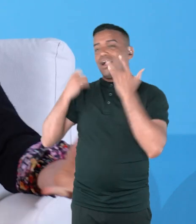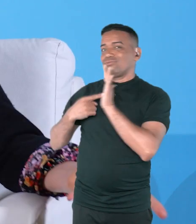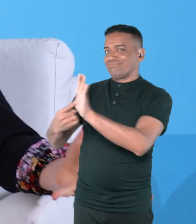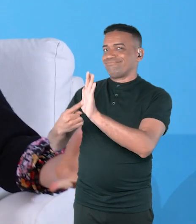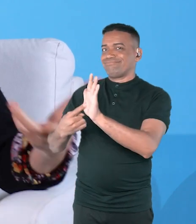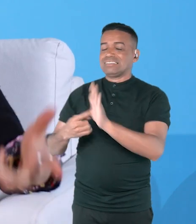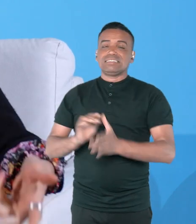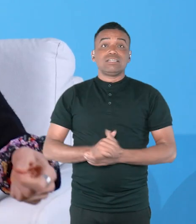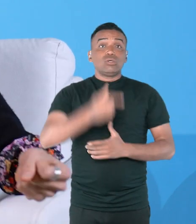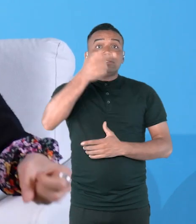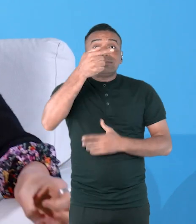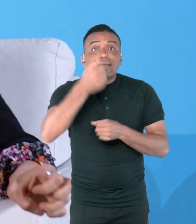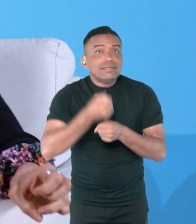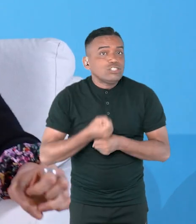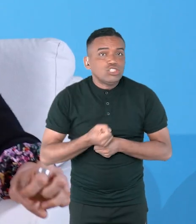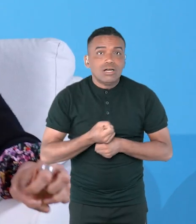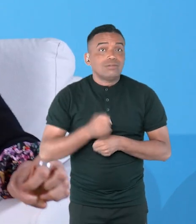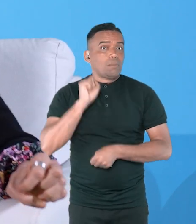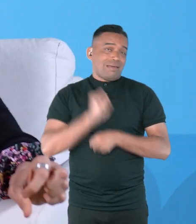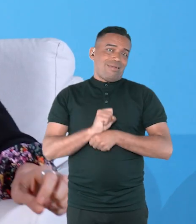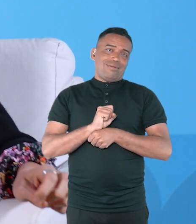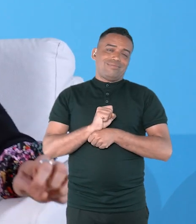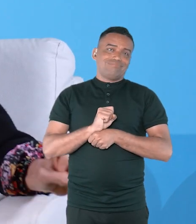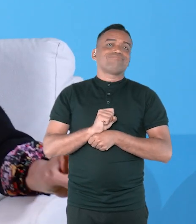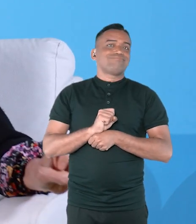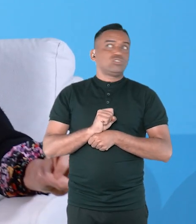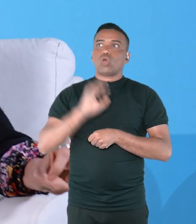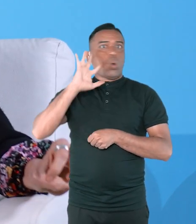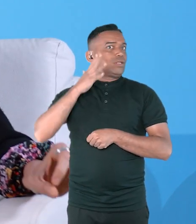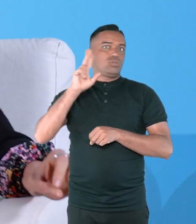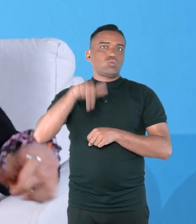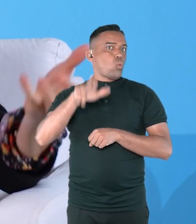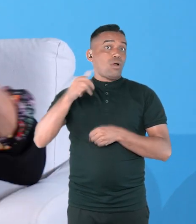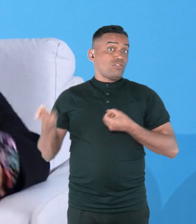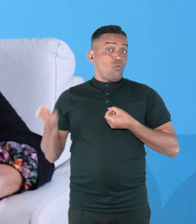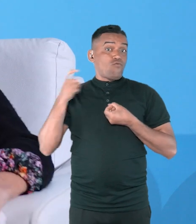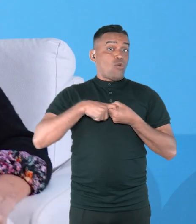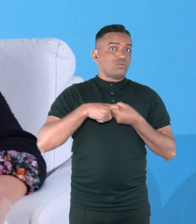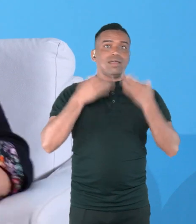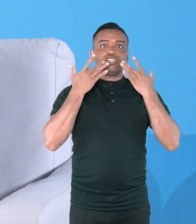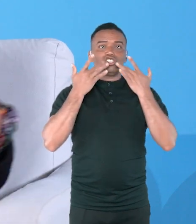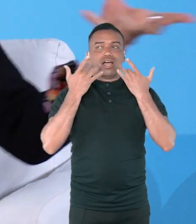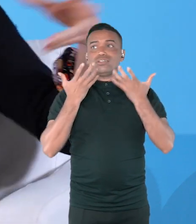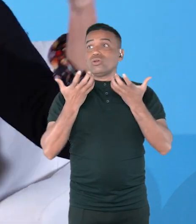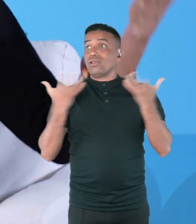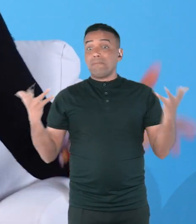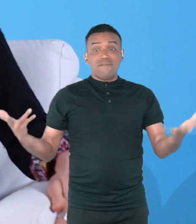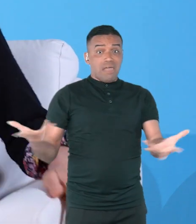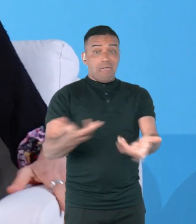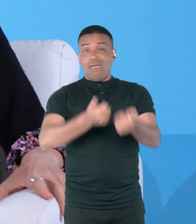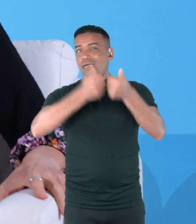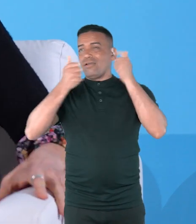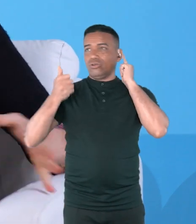teatro. E aí eu fiquei 7 anos sem fazer teatro, nunca tinha acontecido isso. Quando eu voltei, eu queria alguma coisa